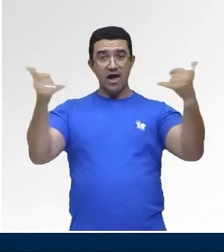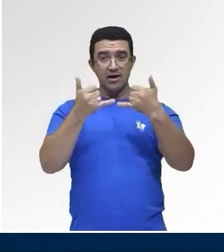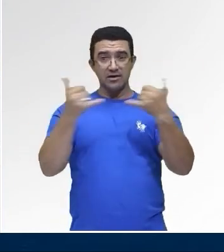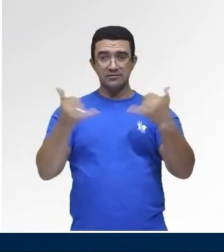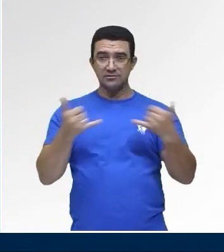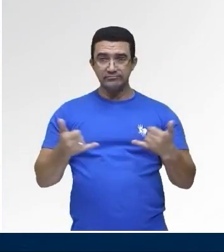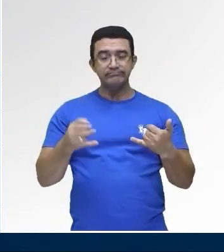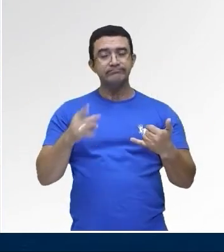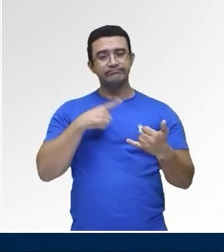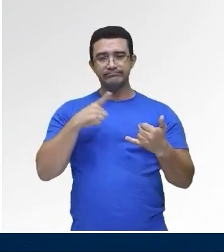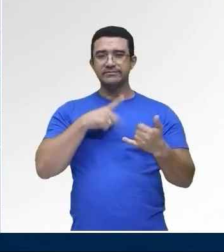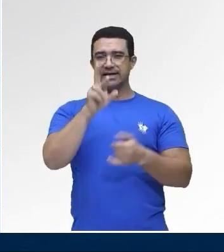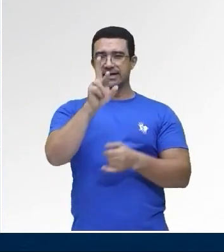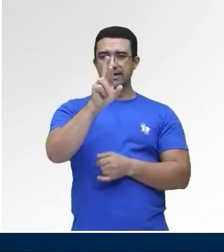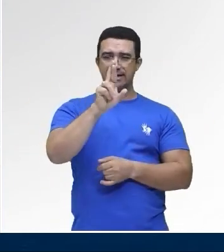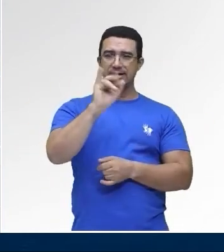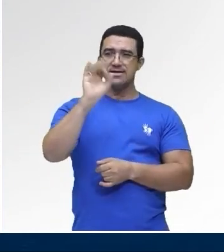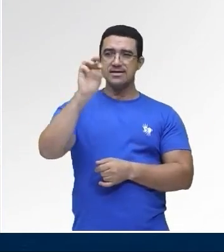uma rima